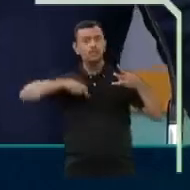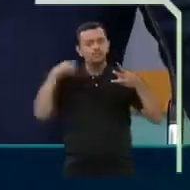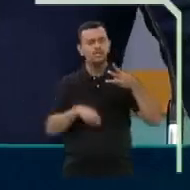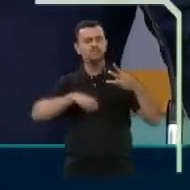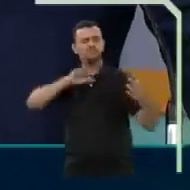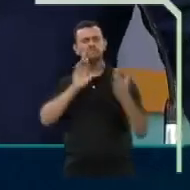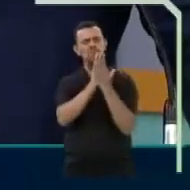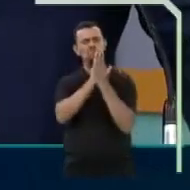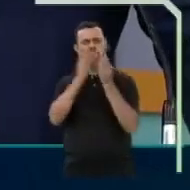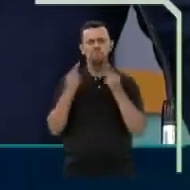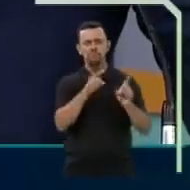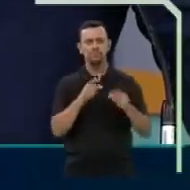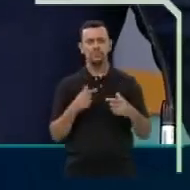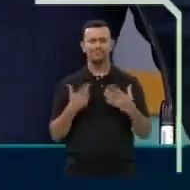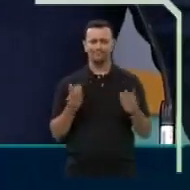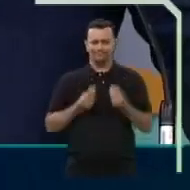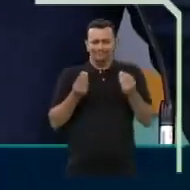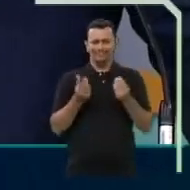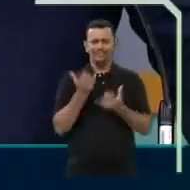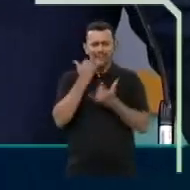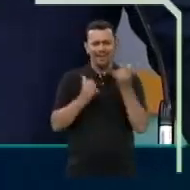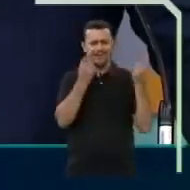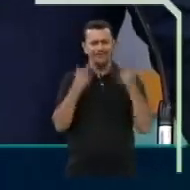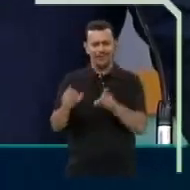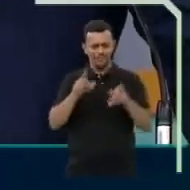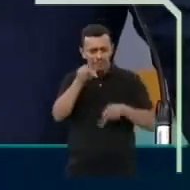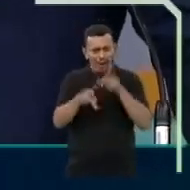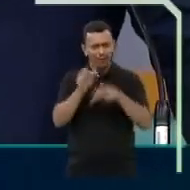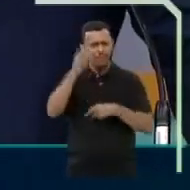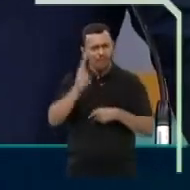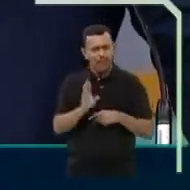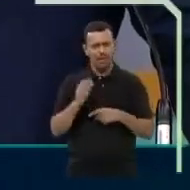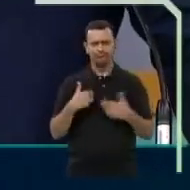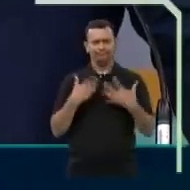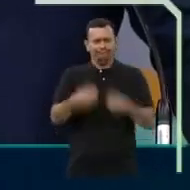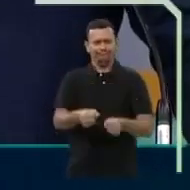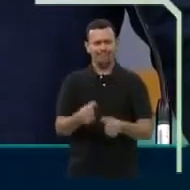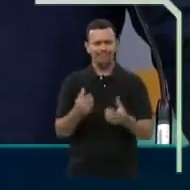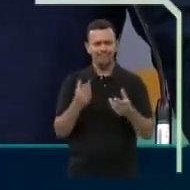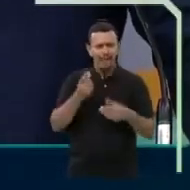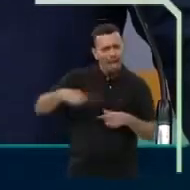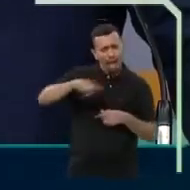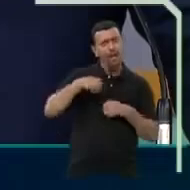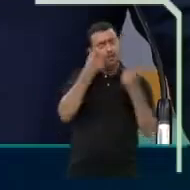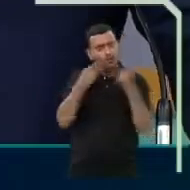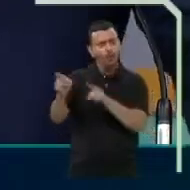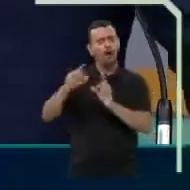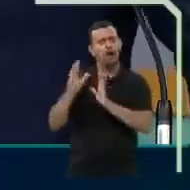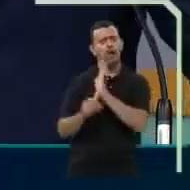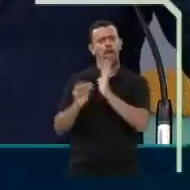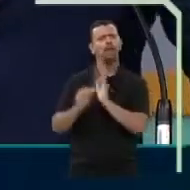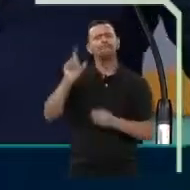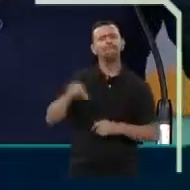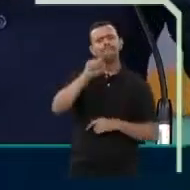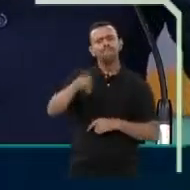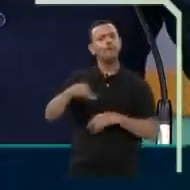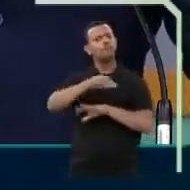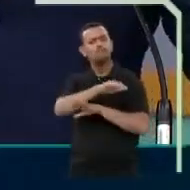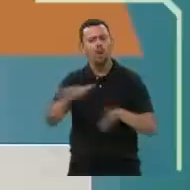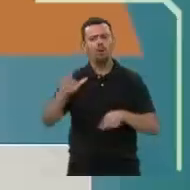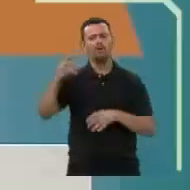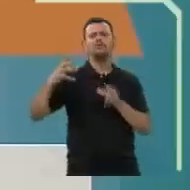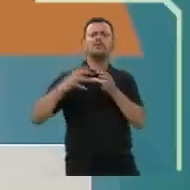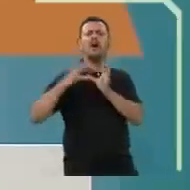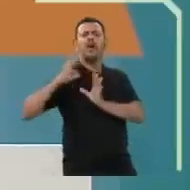É um assinte contra o povo brasileiro que essa turma se coloque contra a corrupção e faça ela própria a sua corrupção